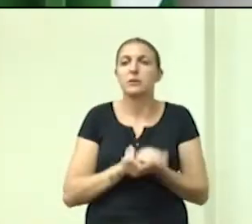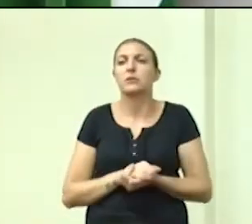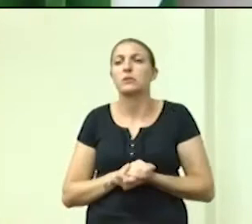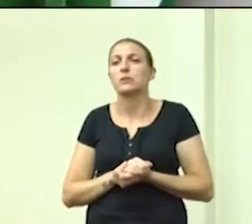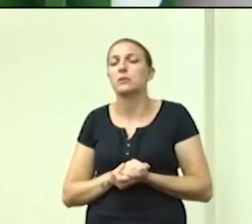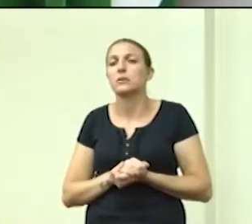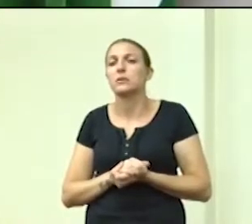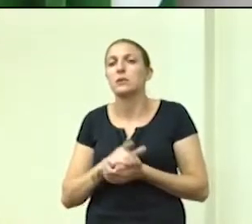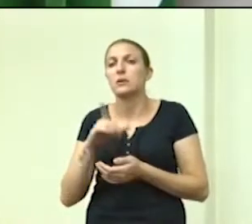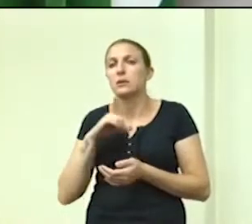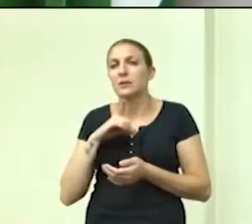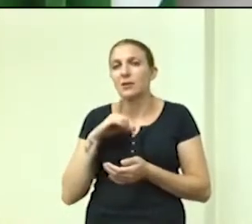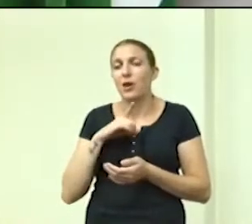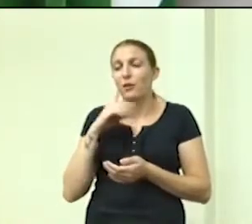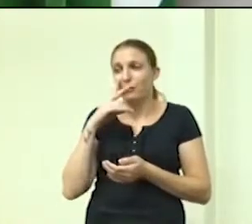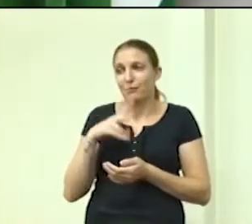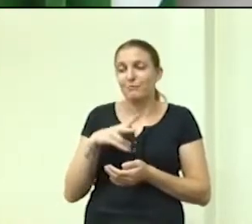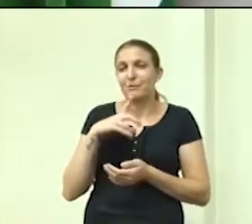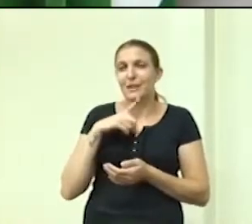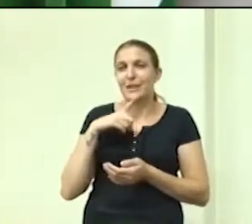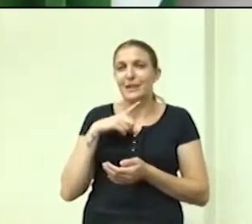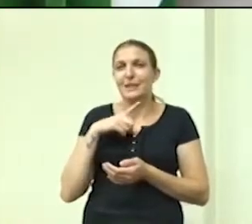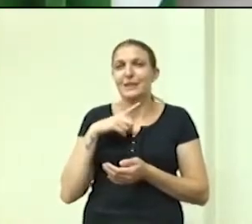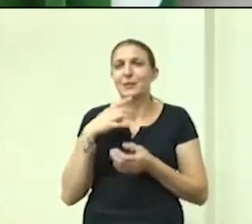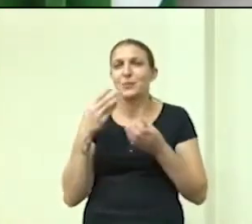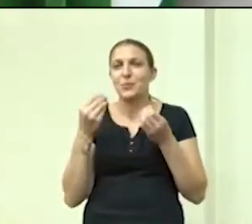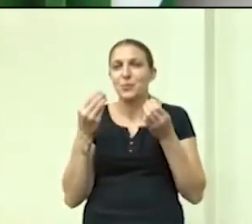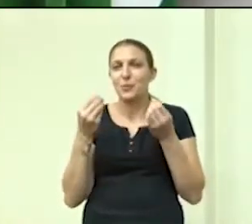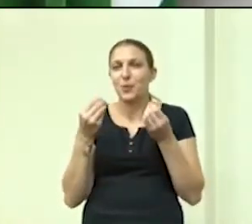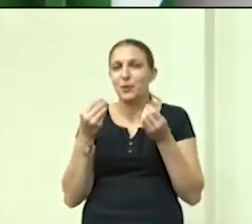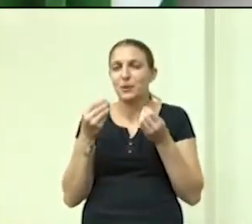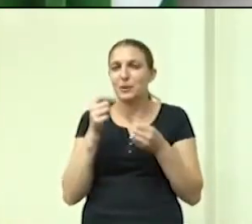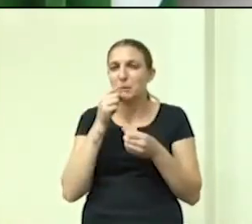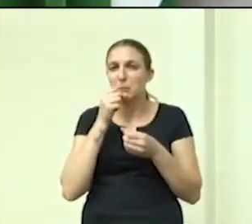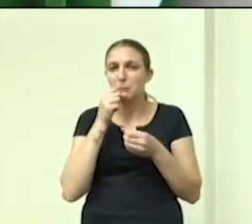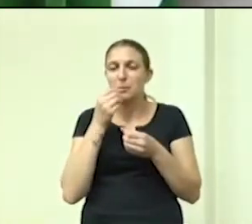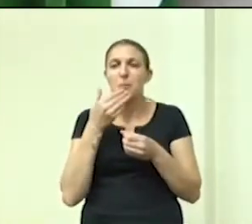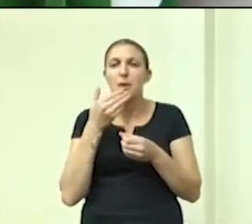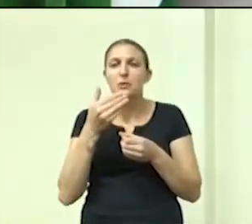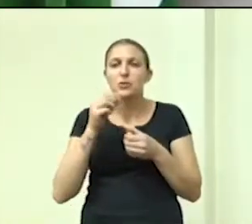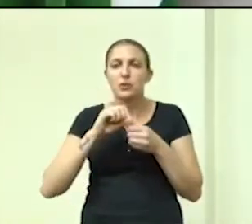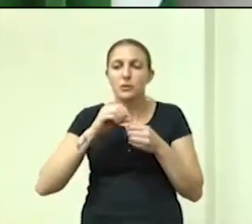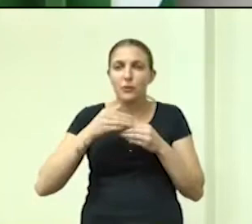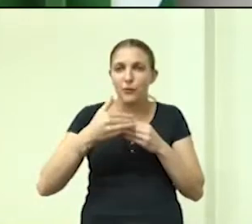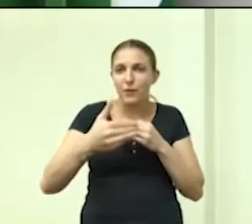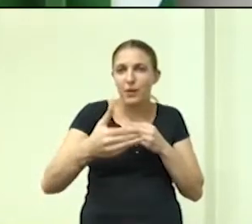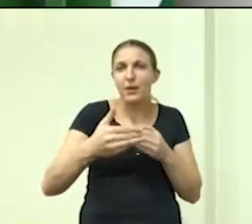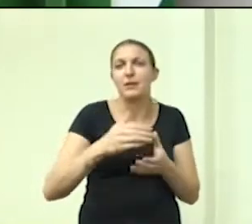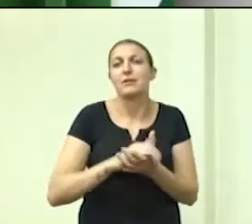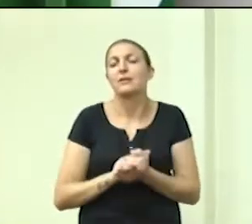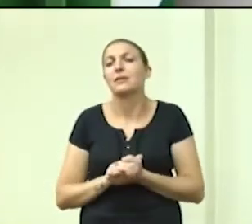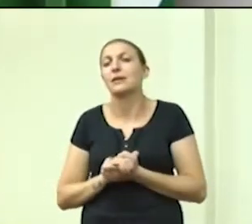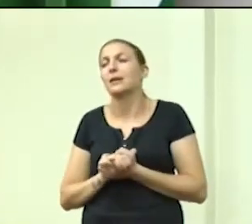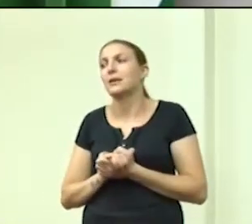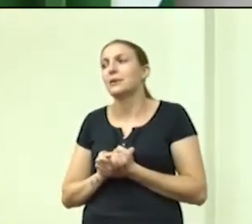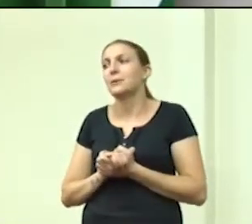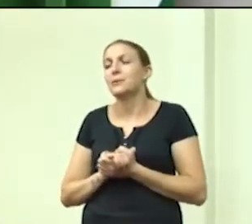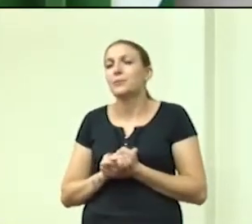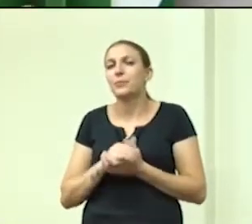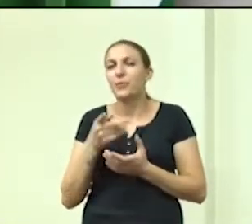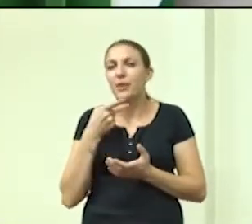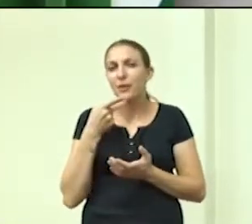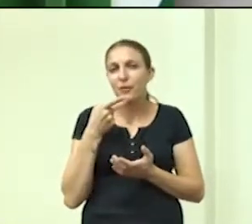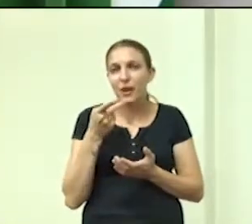bastante pedido de providência para mim ler, mas venha sempre. Isso aí, isso aí. E dizer então